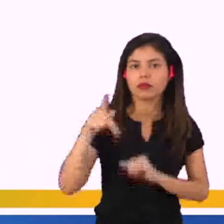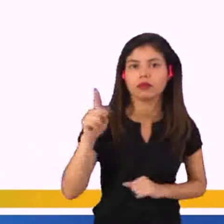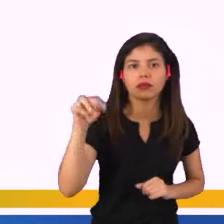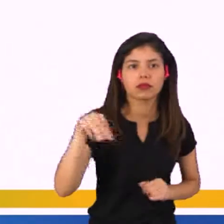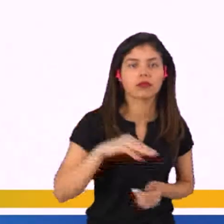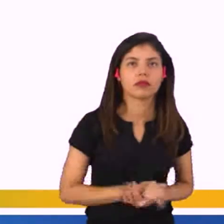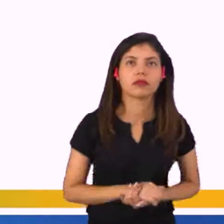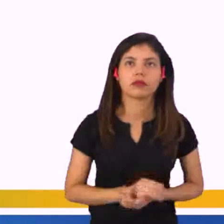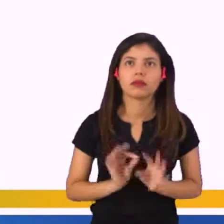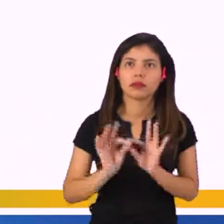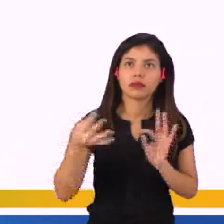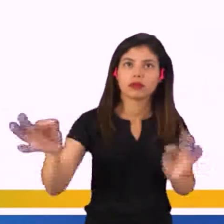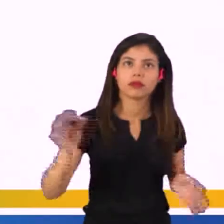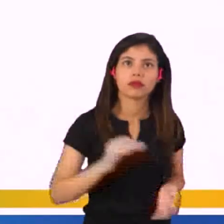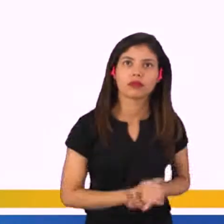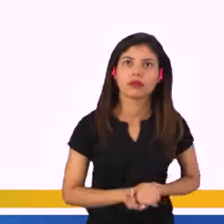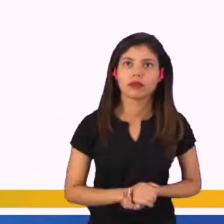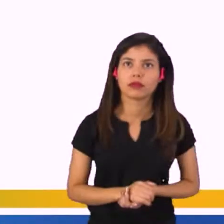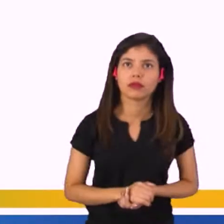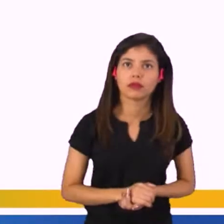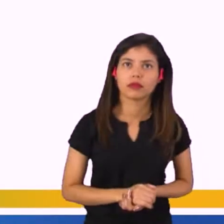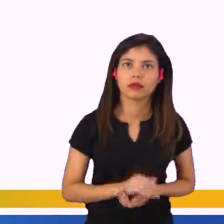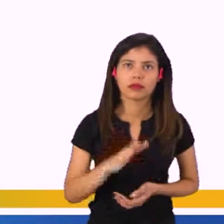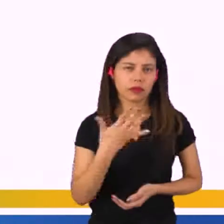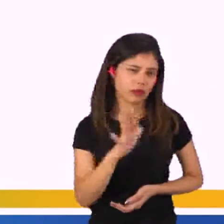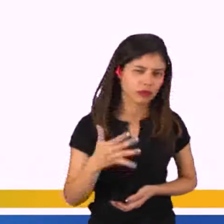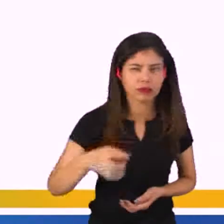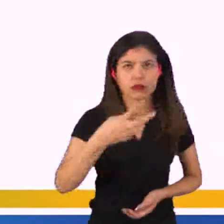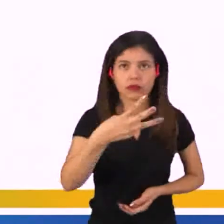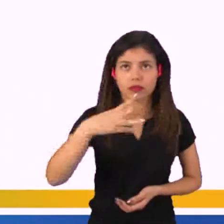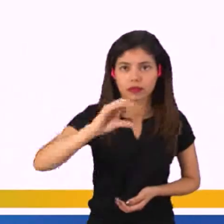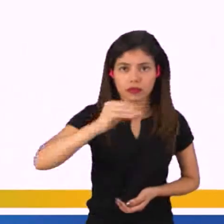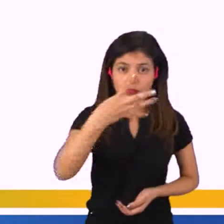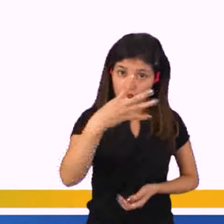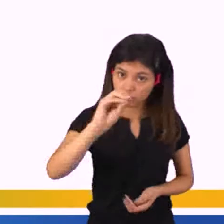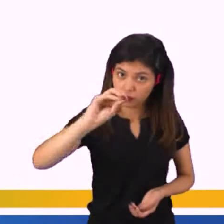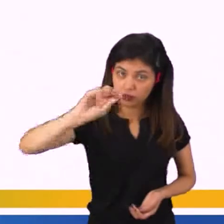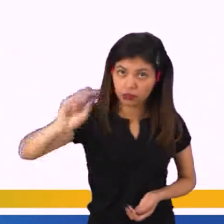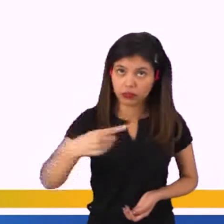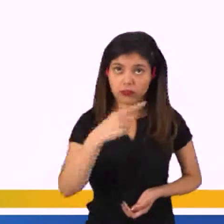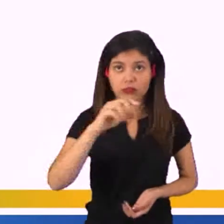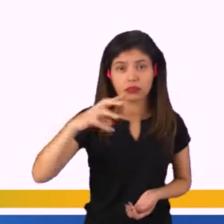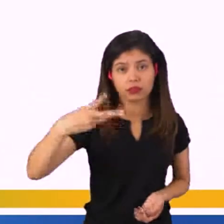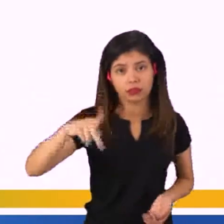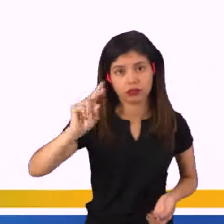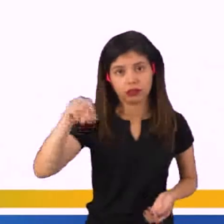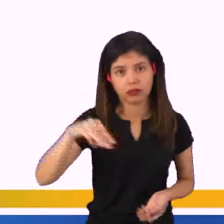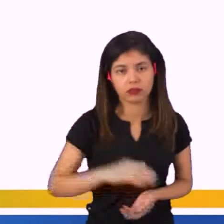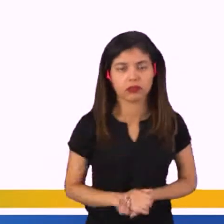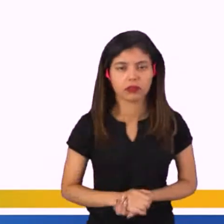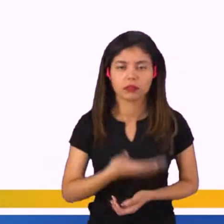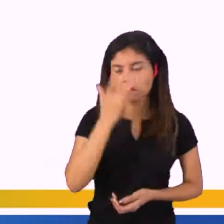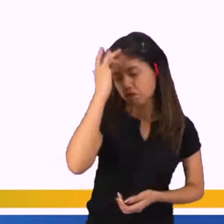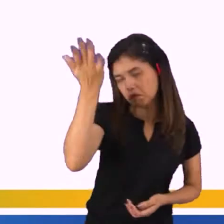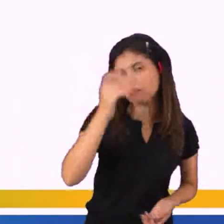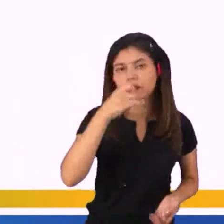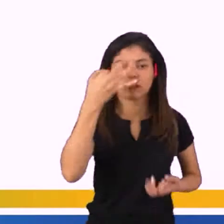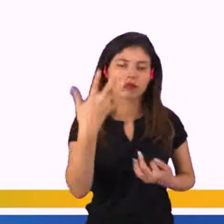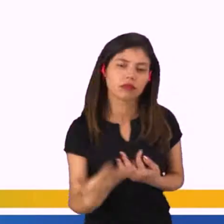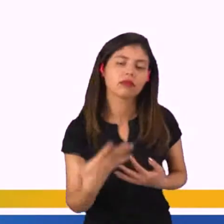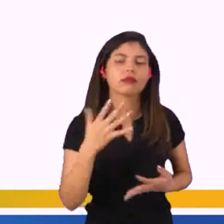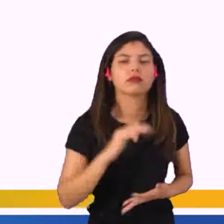para quilômetro. E o comprimento da linha do Equador é de aproximadamente 40 mil quilômetros, muito mais fácil